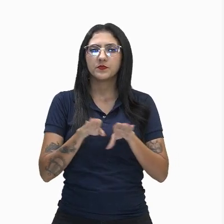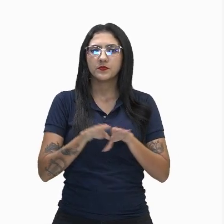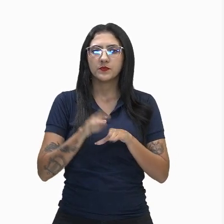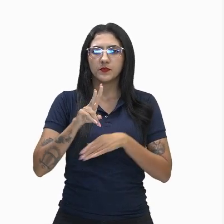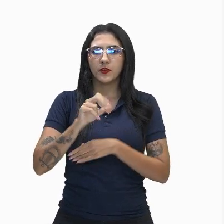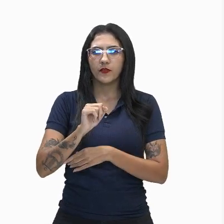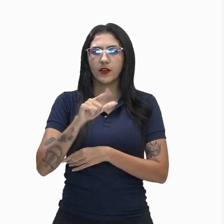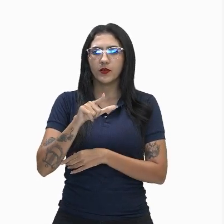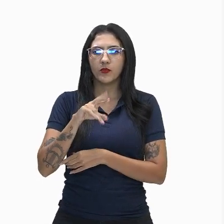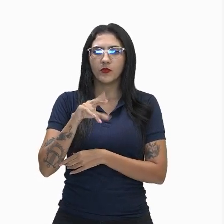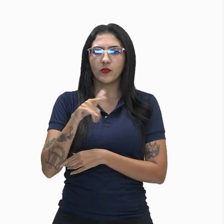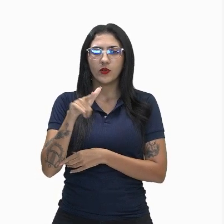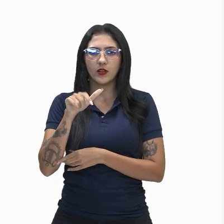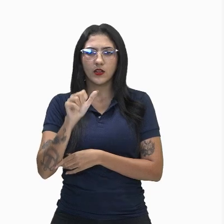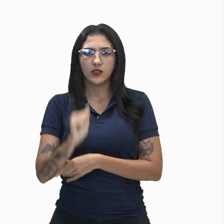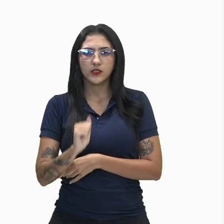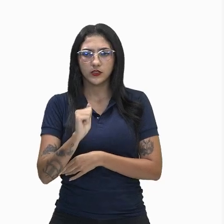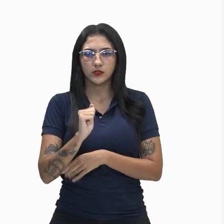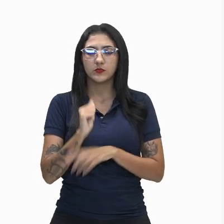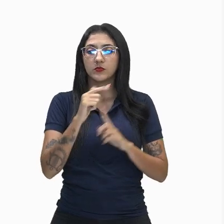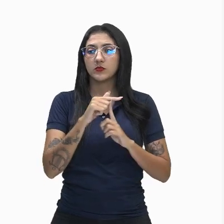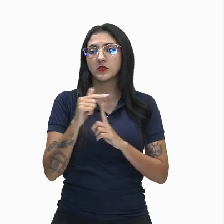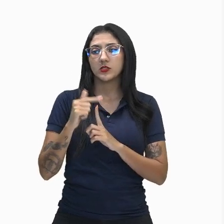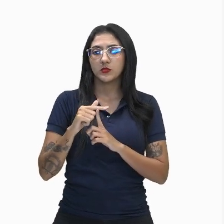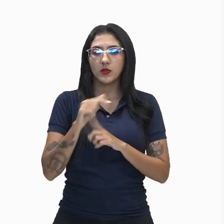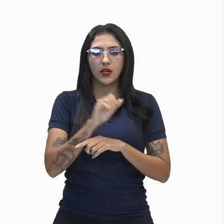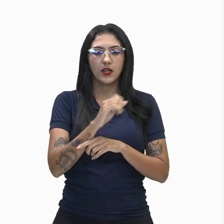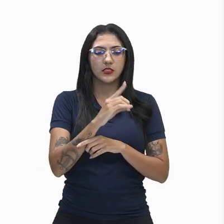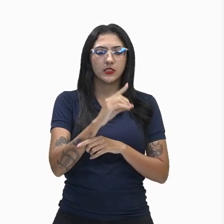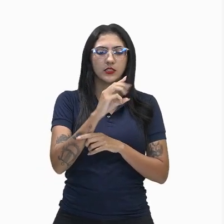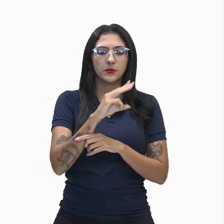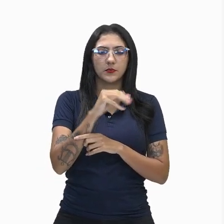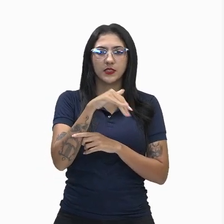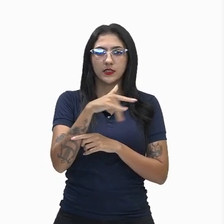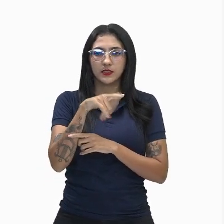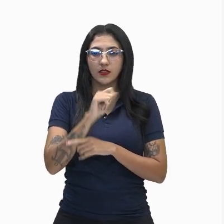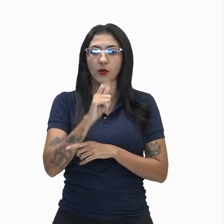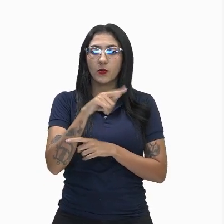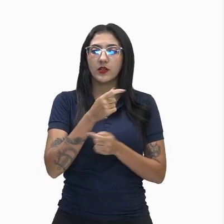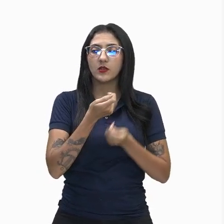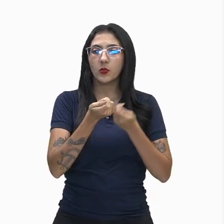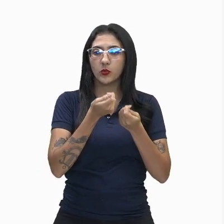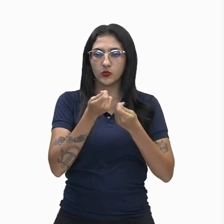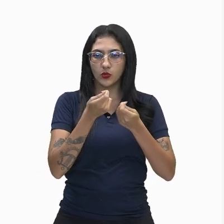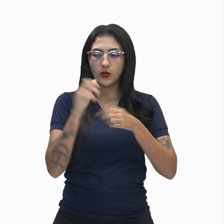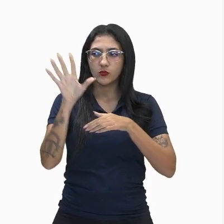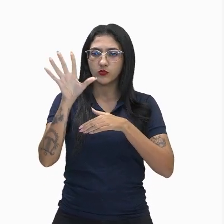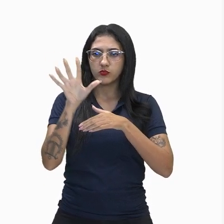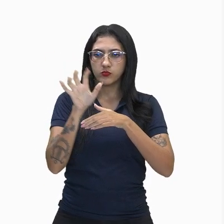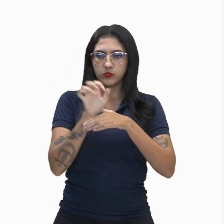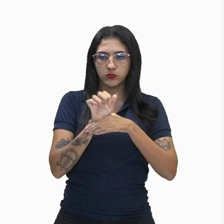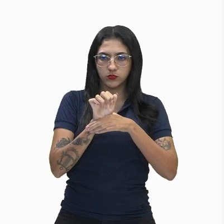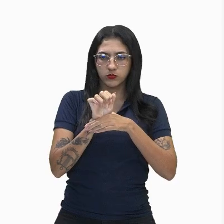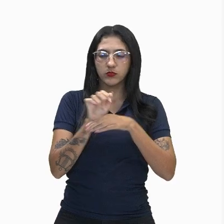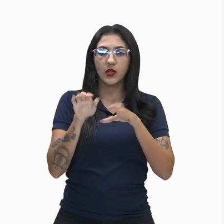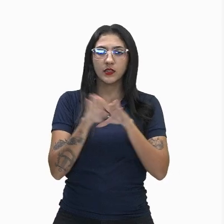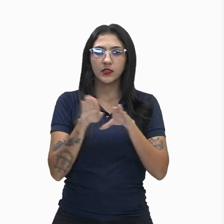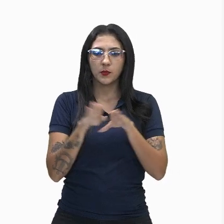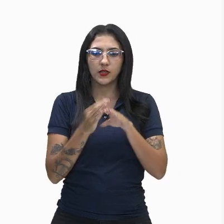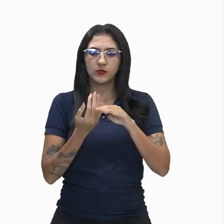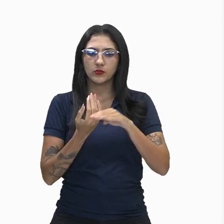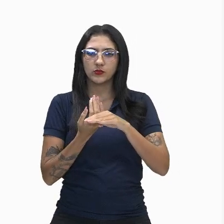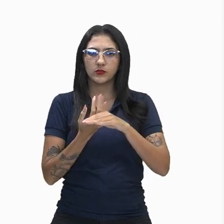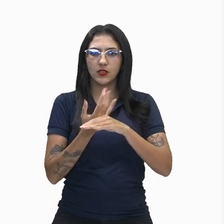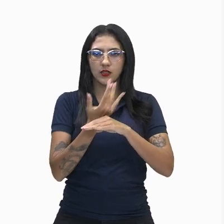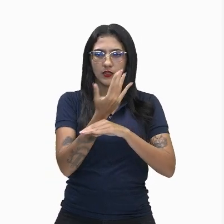que podem ser de admissão ou escape, que controlam a entrada da mistura de ar e combustível e a saída dos gases que